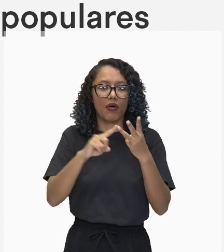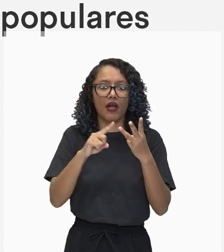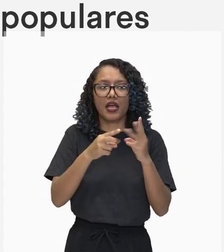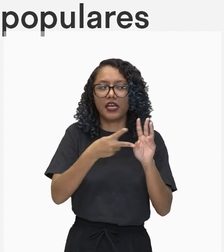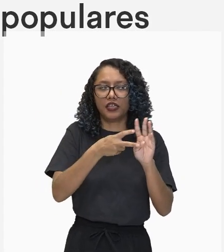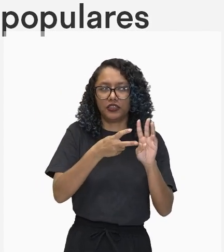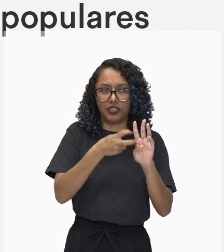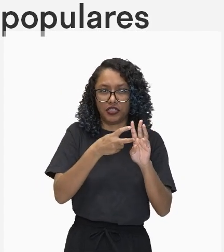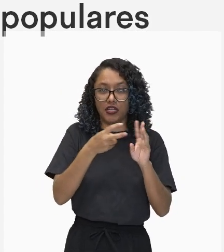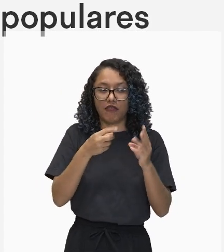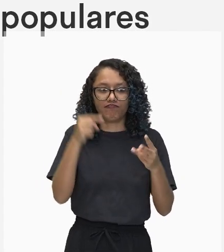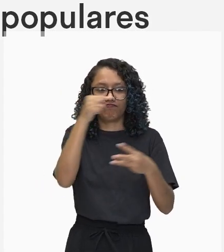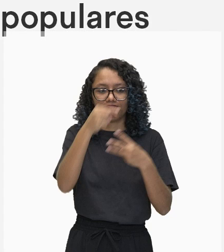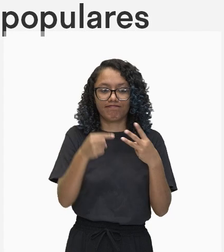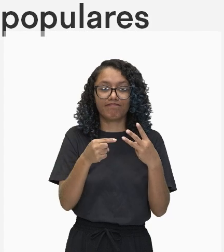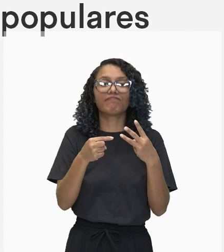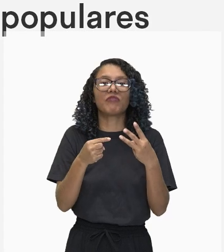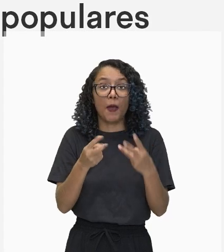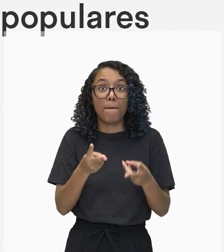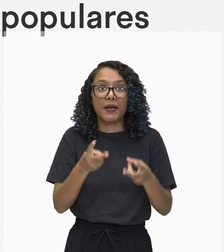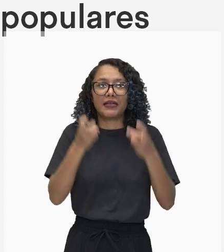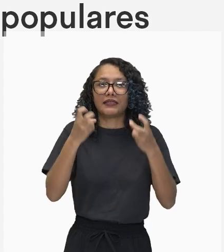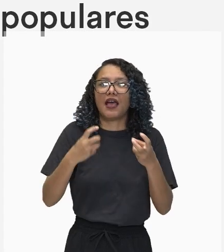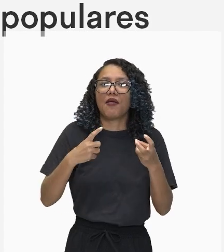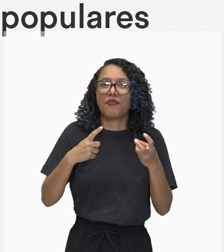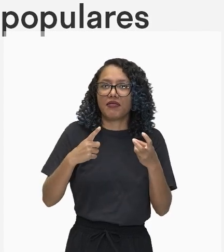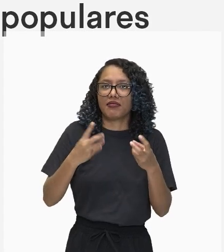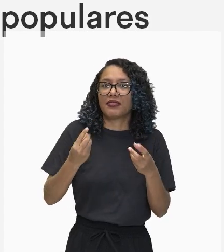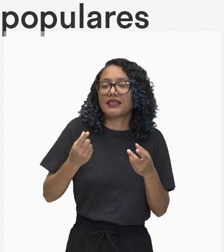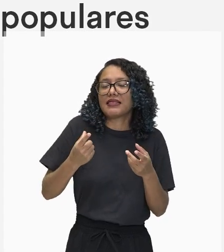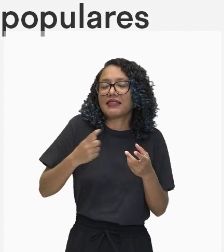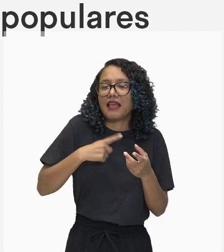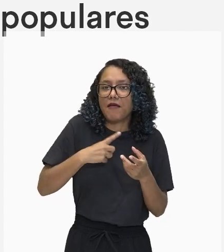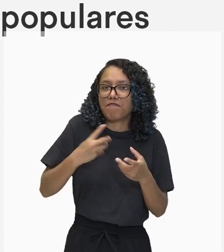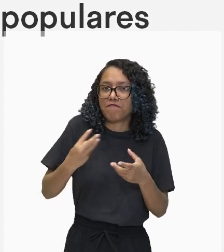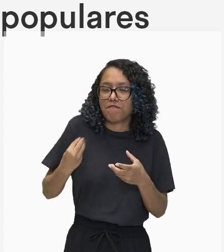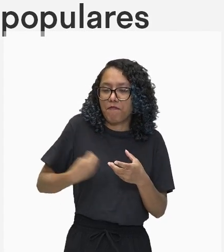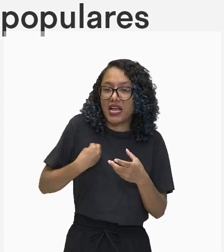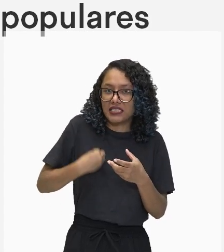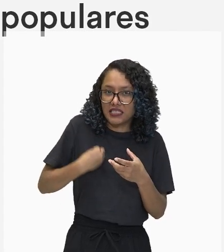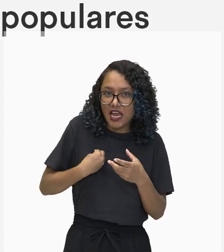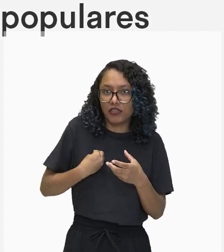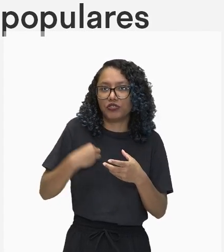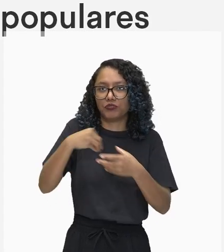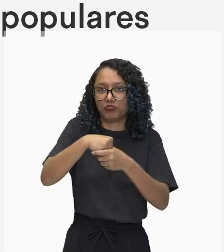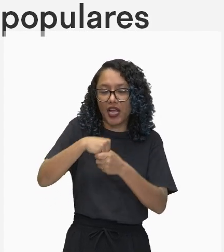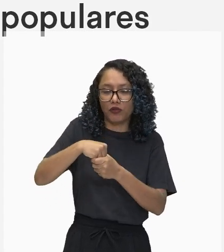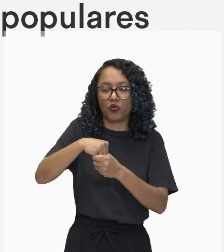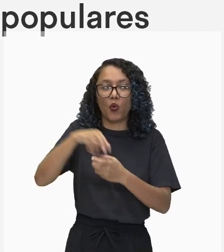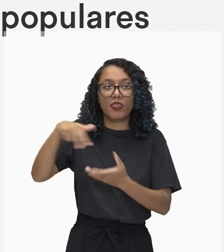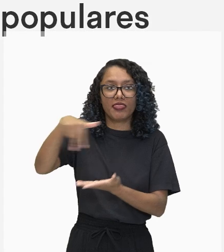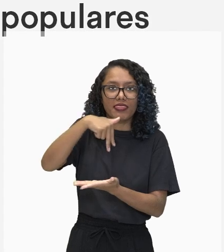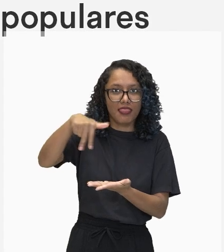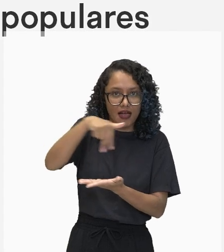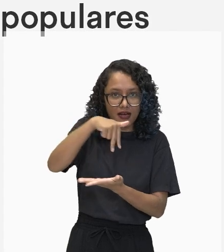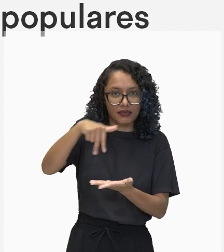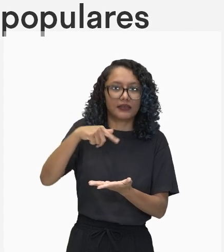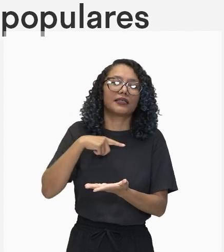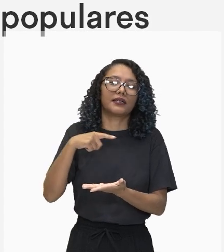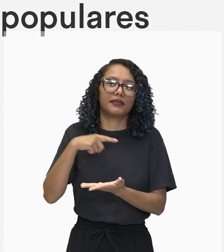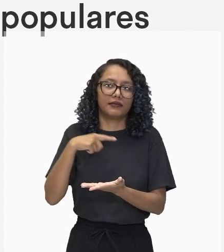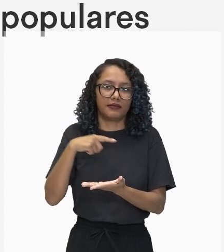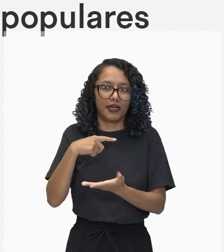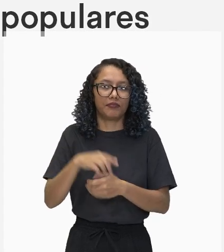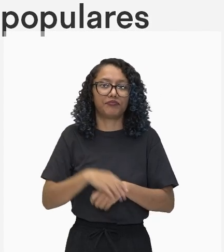em várias das manifestações corporais do povo brasileiro. As danças típicas